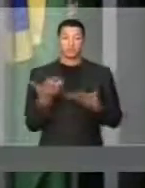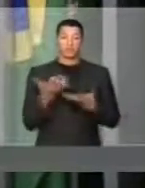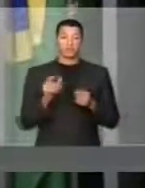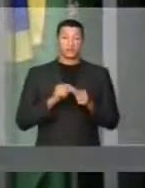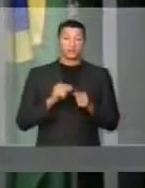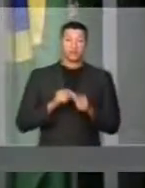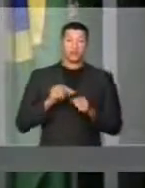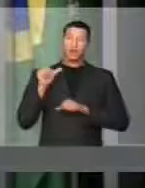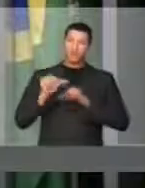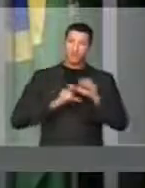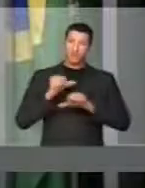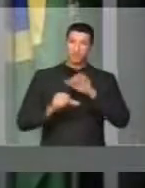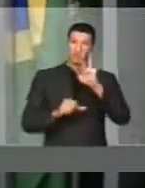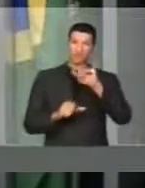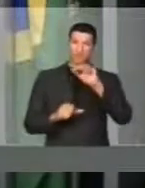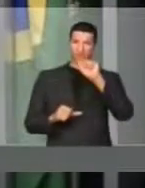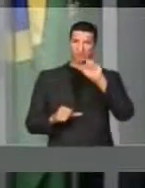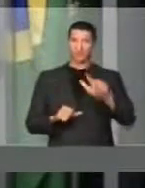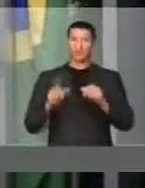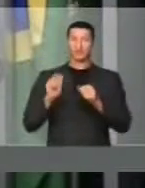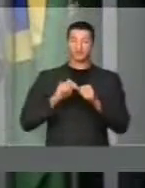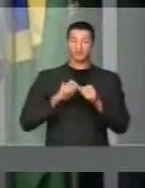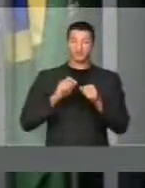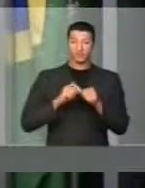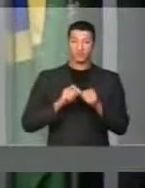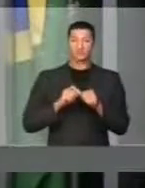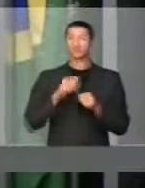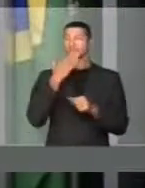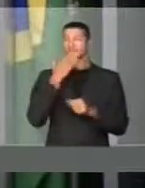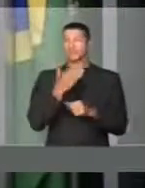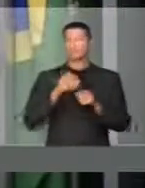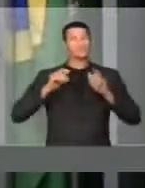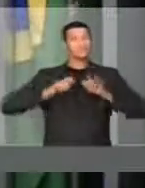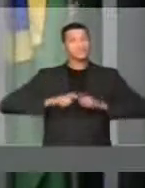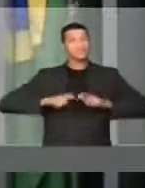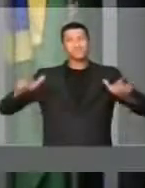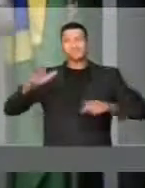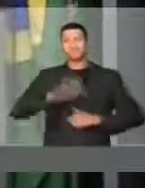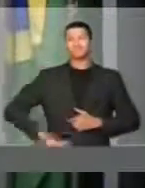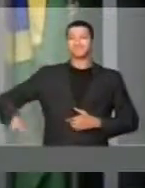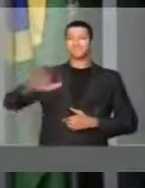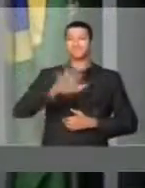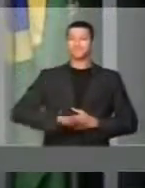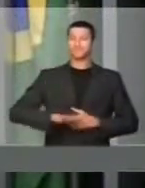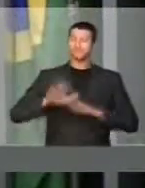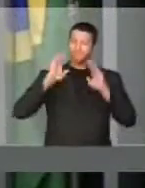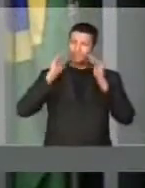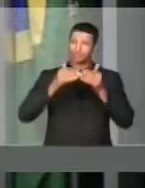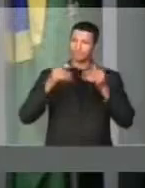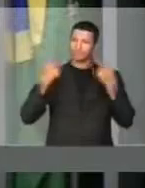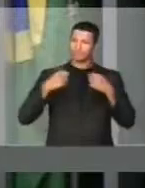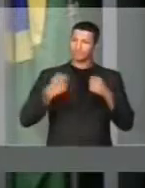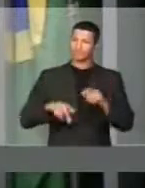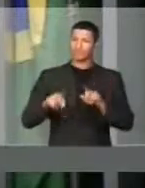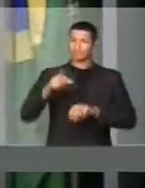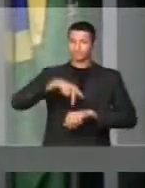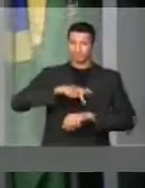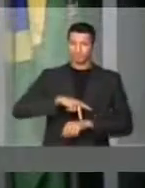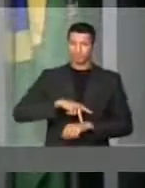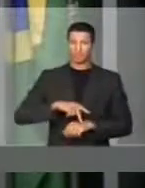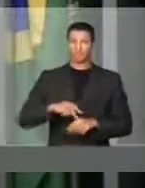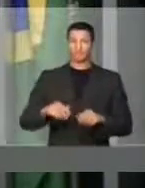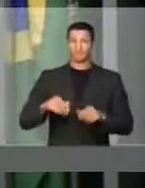queria fazer uma reforma fiscal que fizesse de maneira ampla, concatenada com a necessidade do